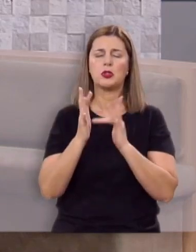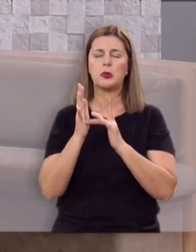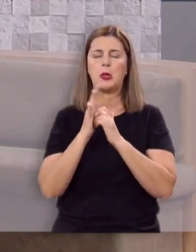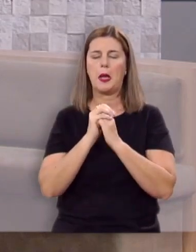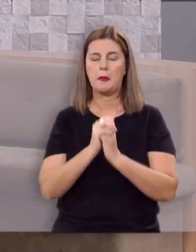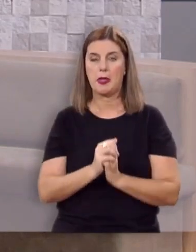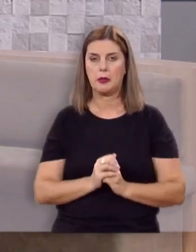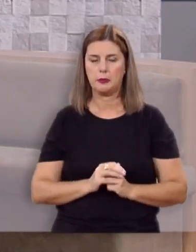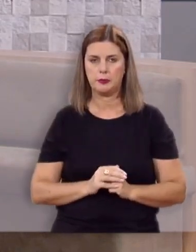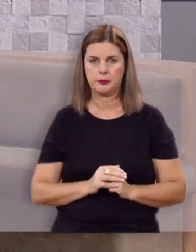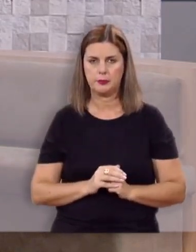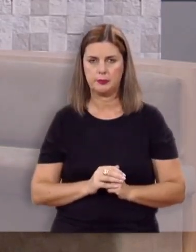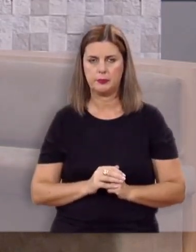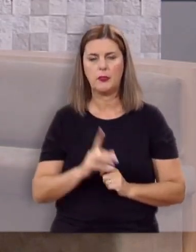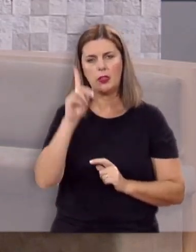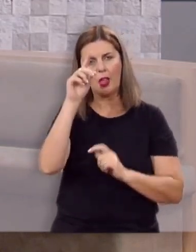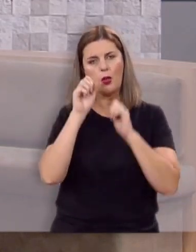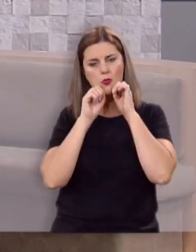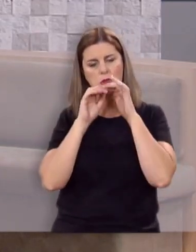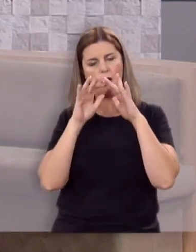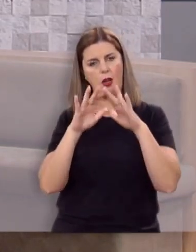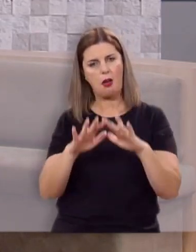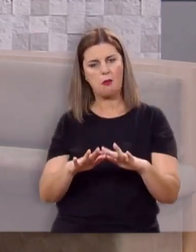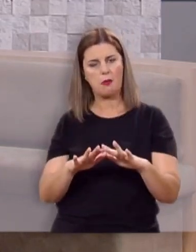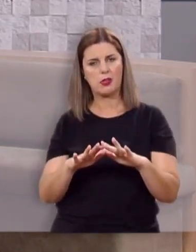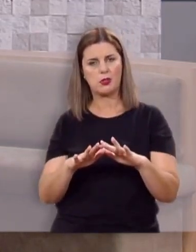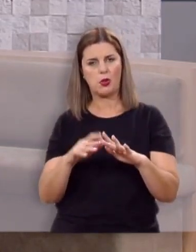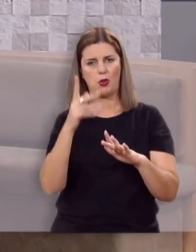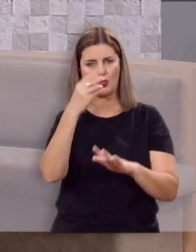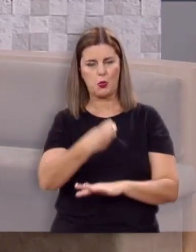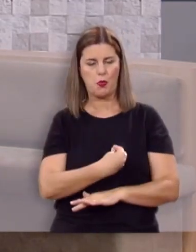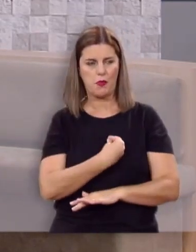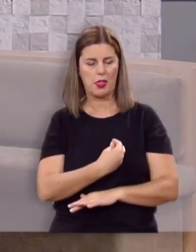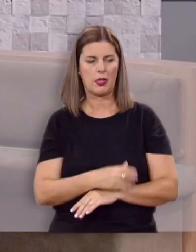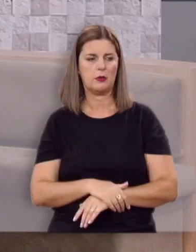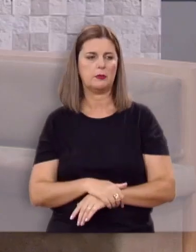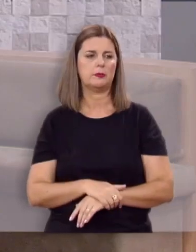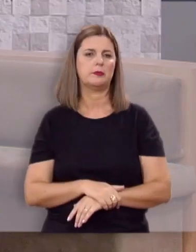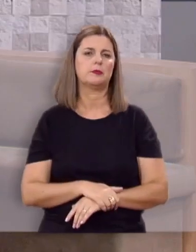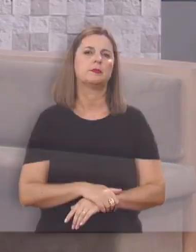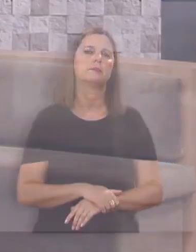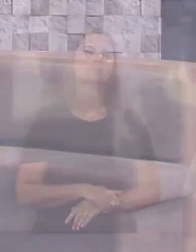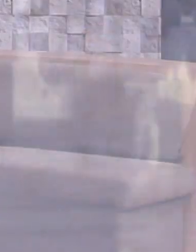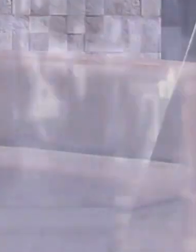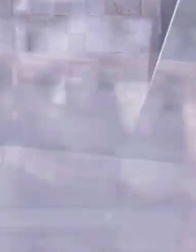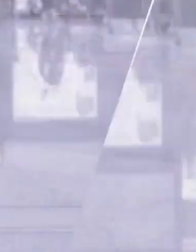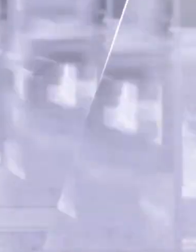de Jesus. Amém. Deus abençoe a sua vida.